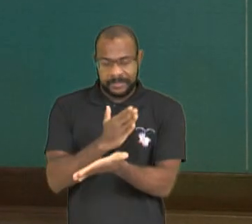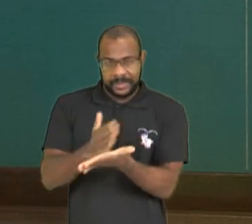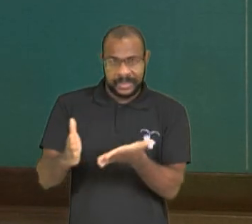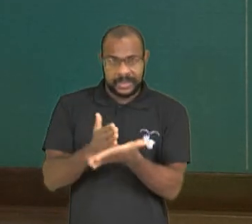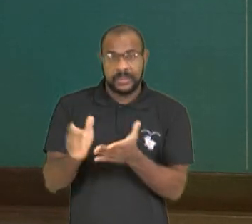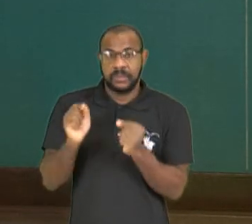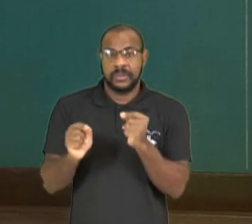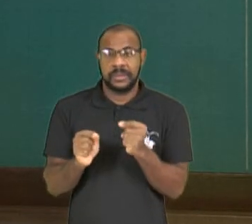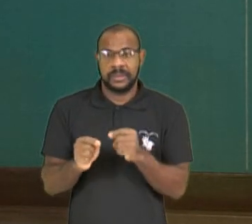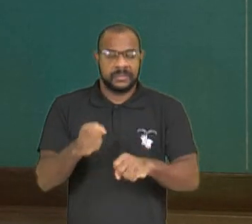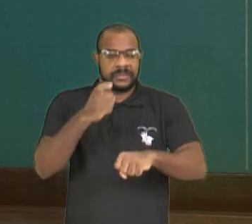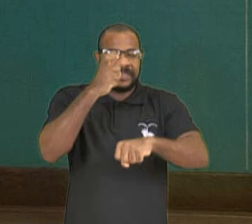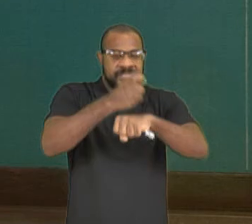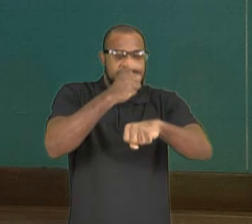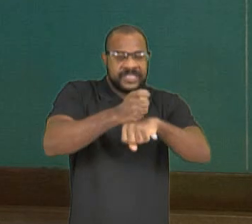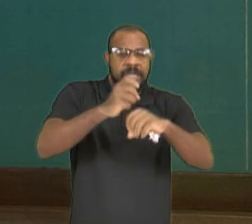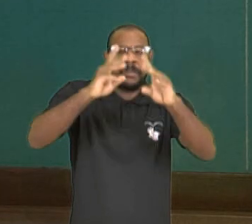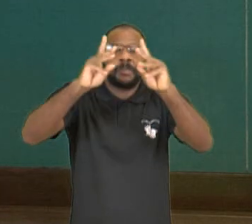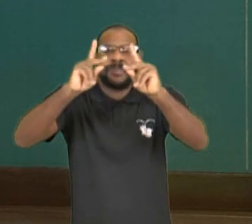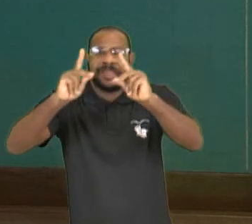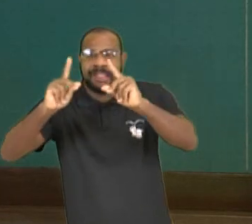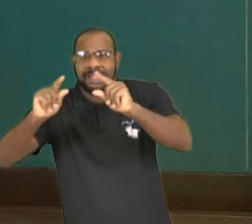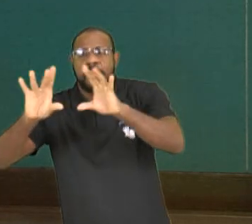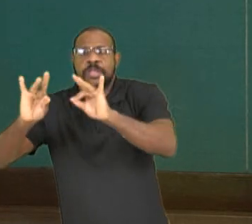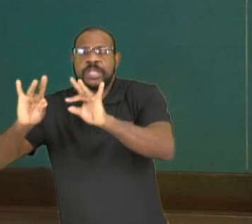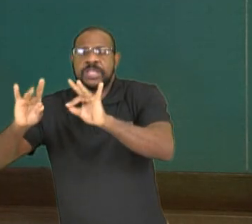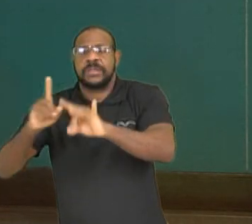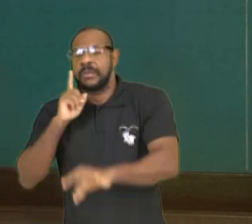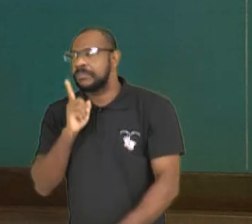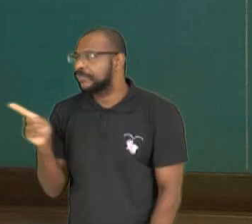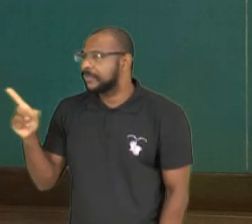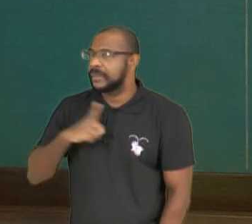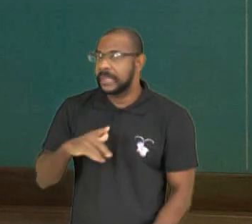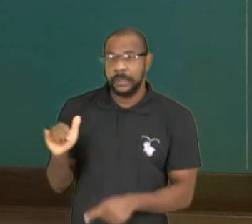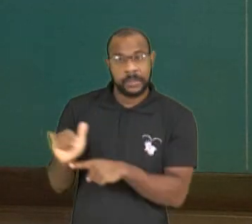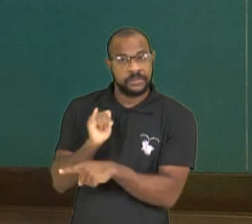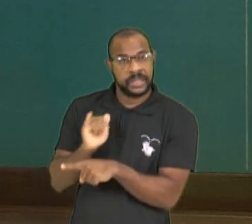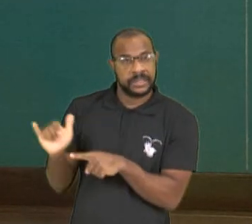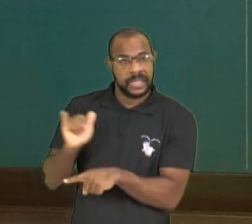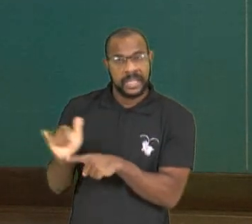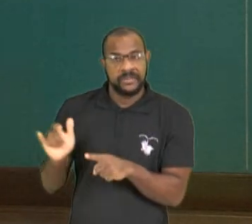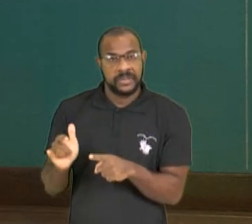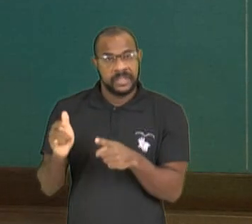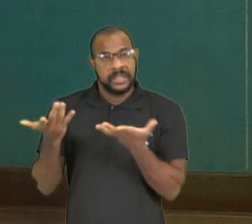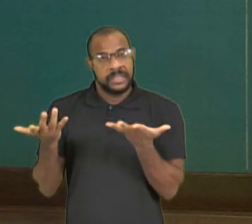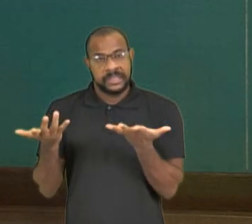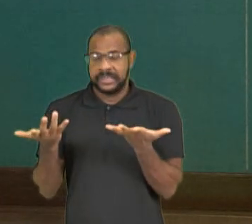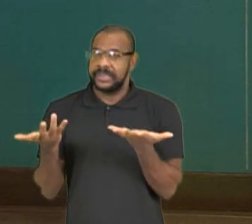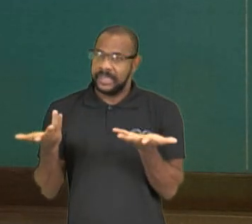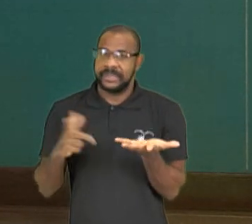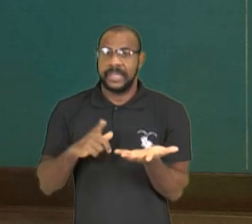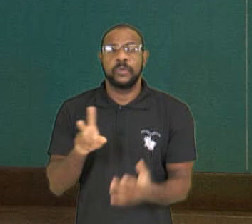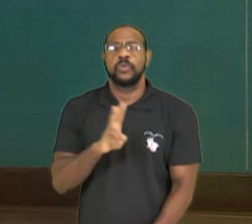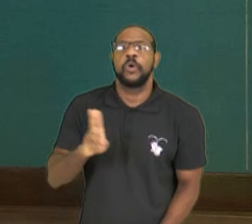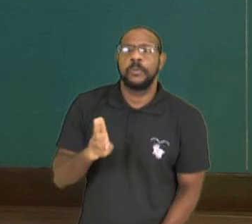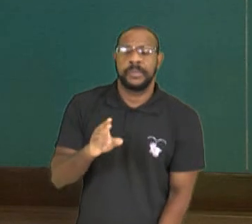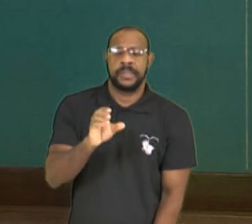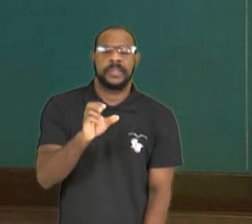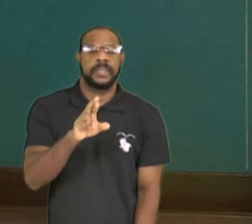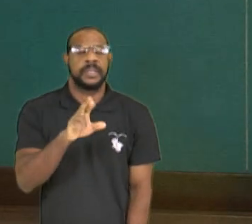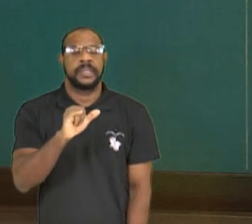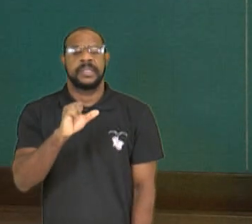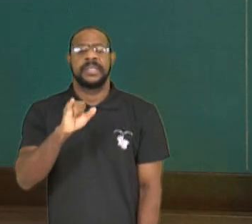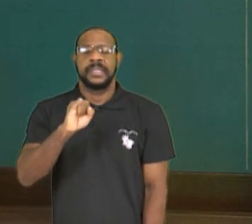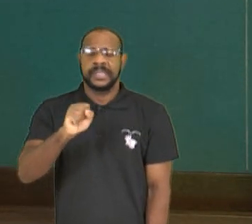separação de sólidos dissolvidos em líquidos, nós temos uma técnica denominada de